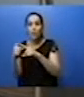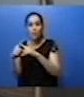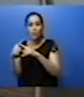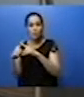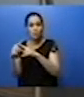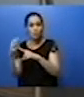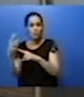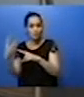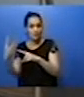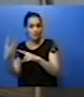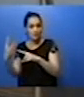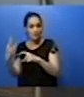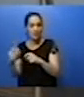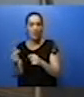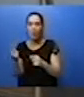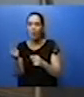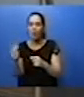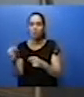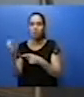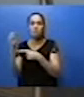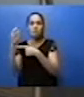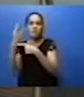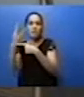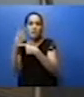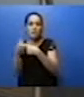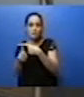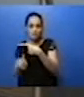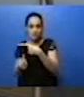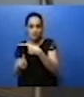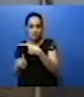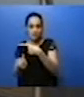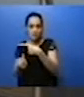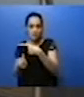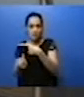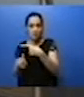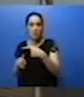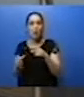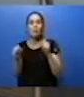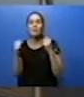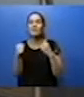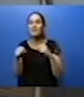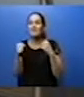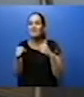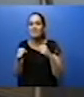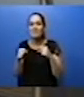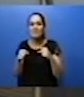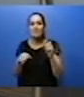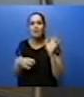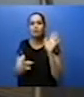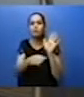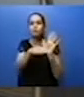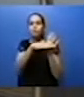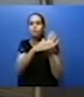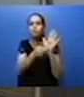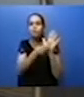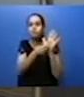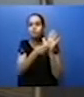chegando três cestos o objetivo é ter denominadores iguais